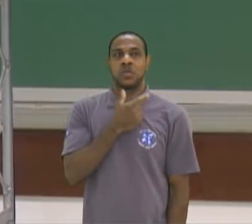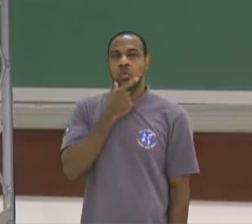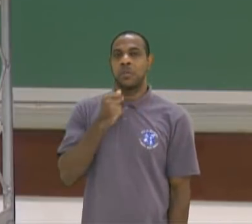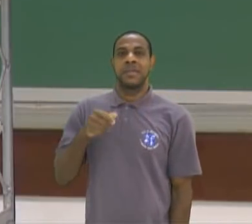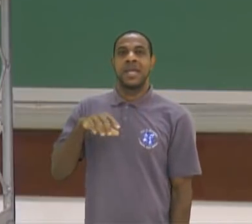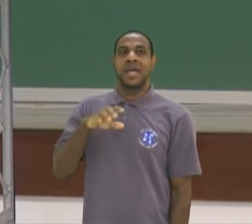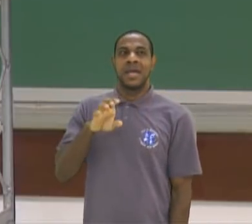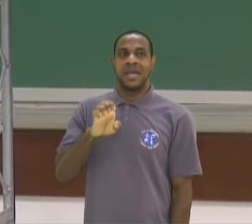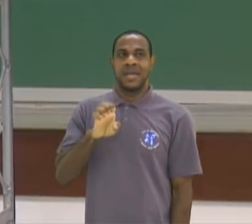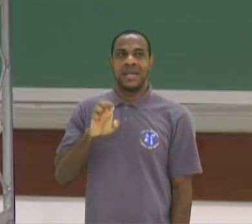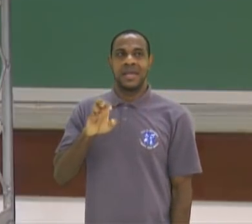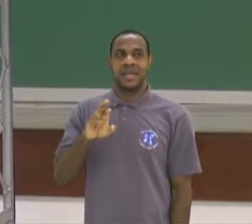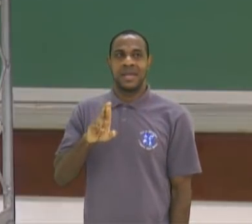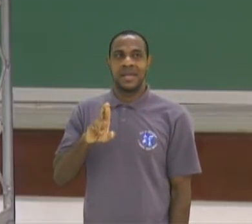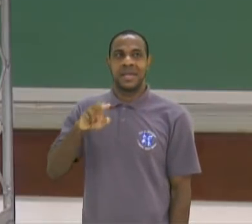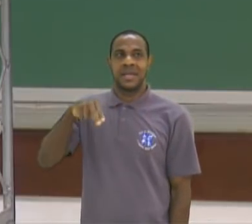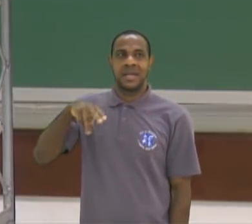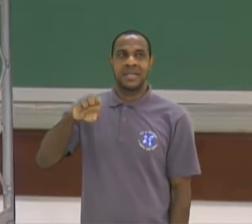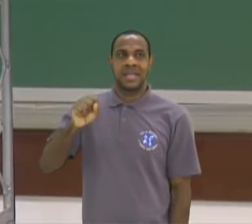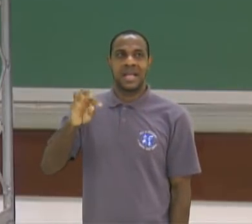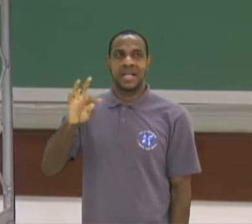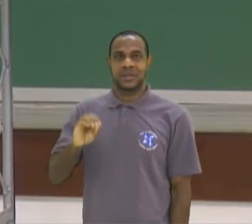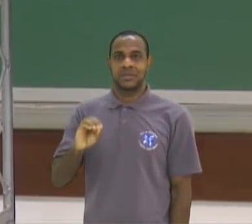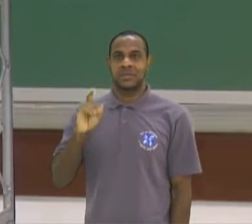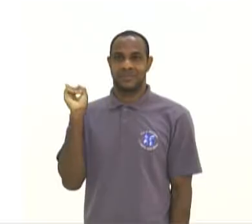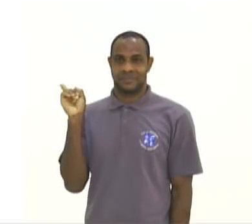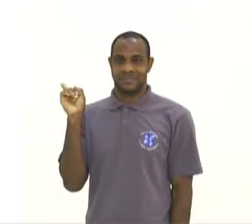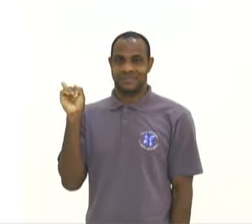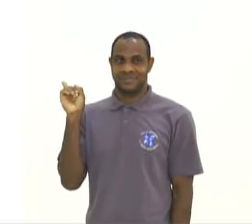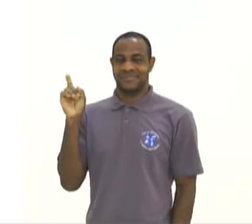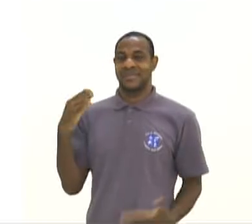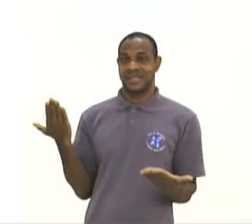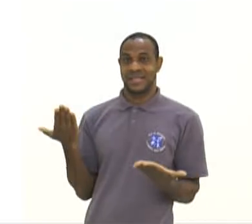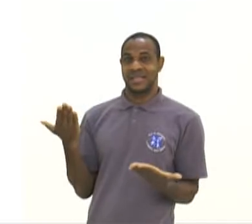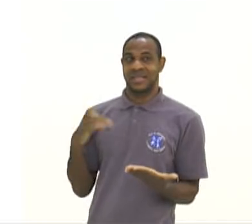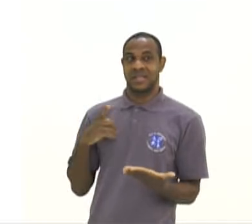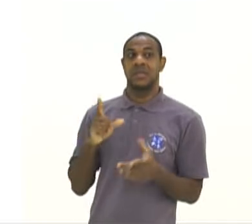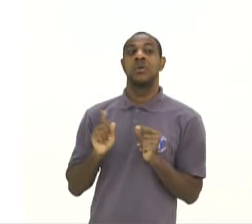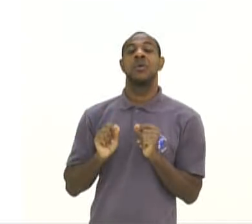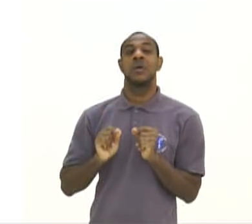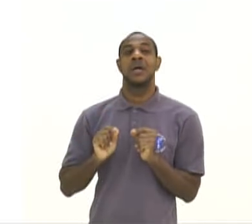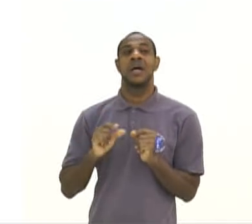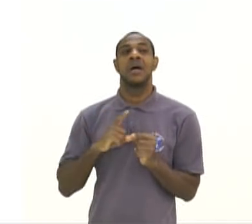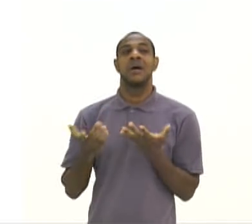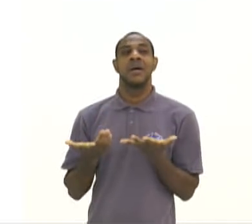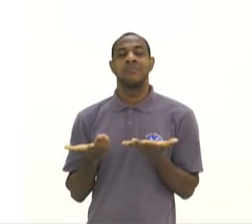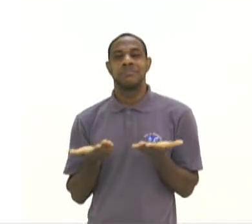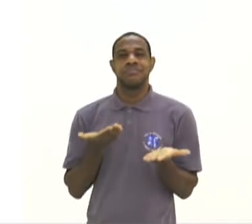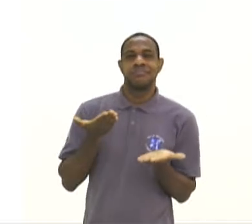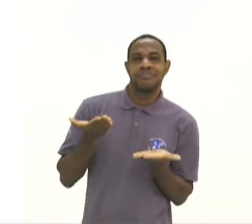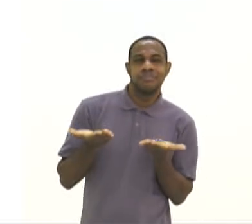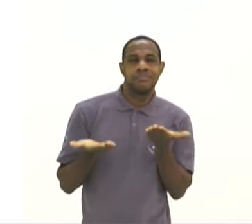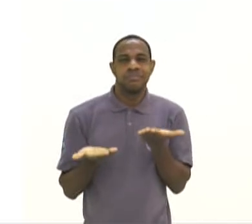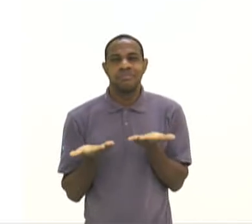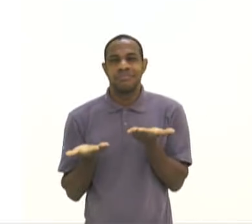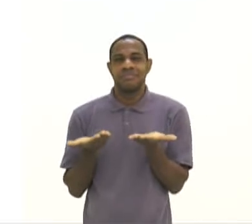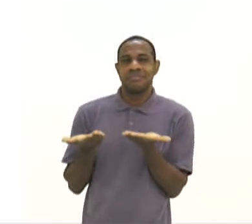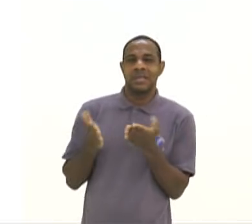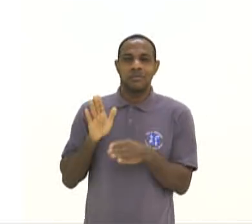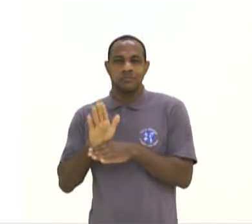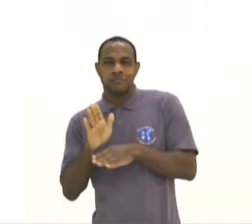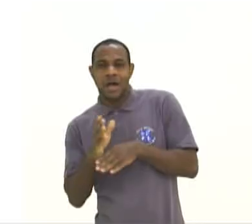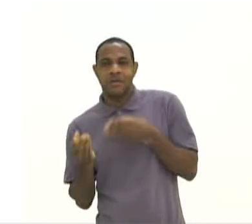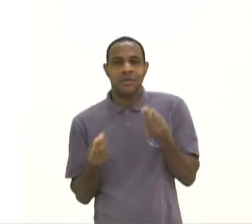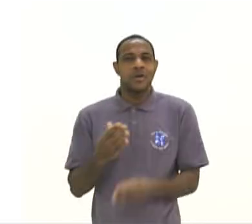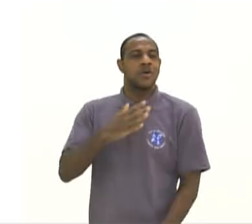Tá lembrado? Isso. E o Ernesto Geisel, ele era da chamada linha moderada do exército.